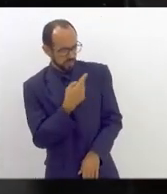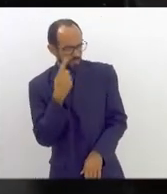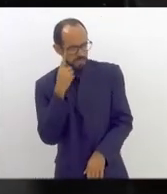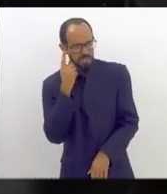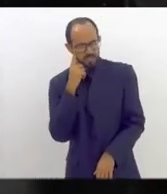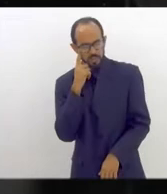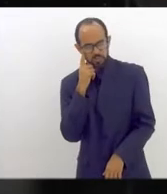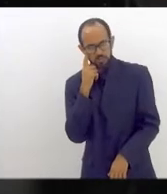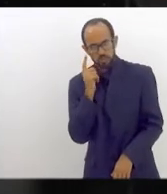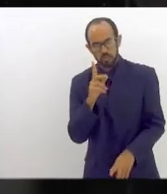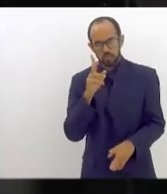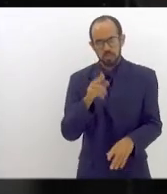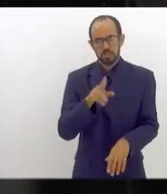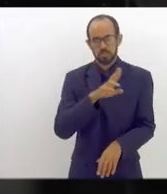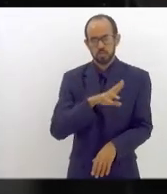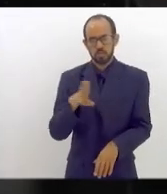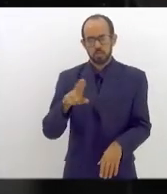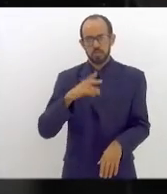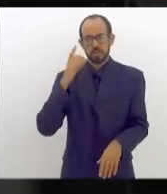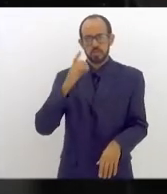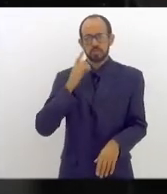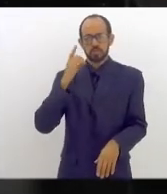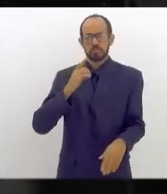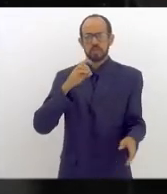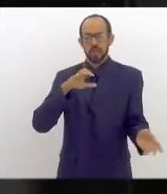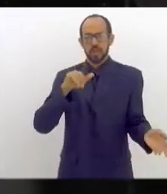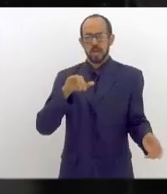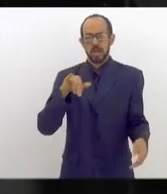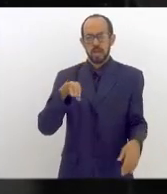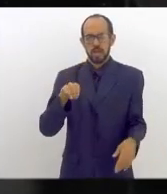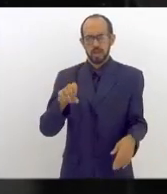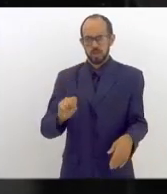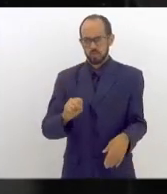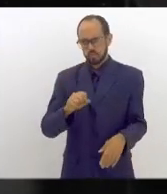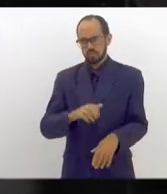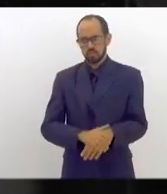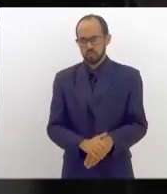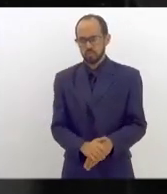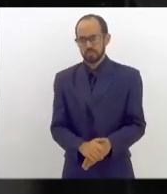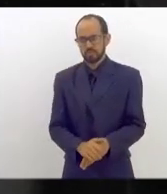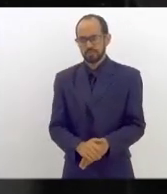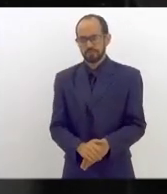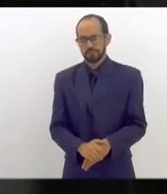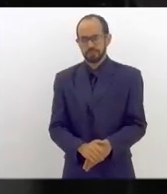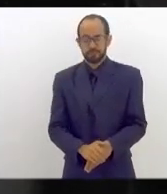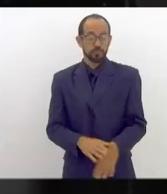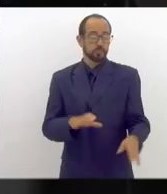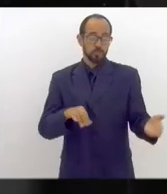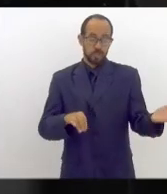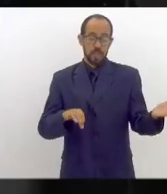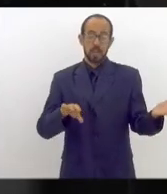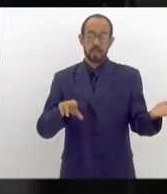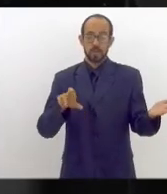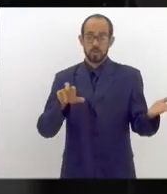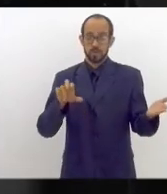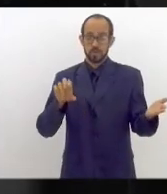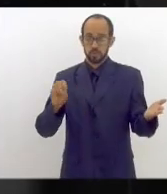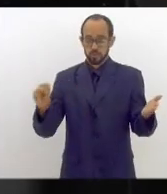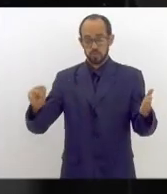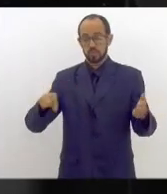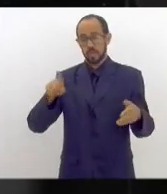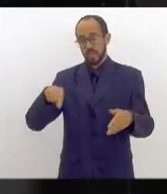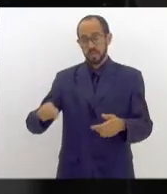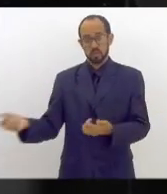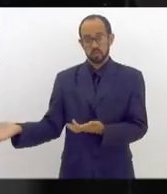no nome do Desembargador Carlos Santos Oliveira o Carlos era ainda juiz de pouco tempo